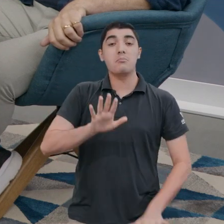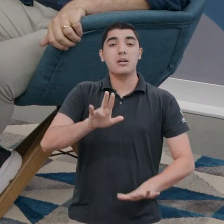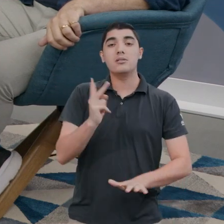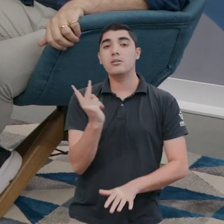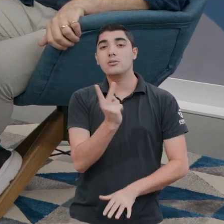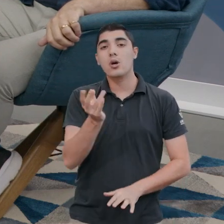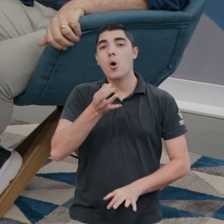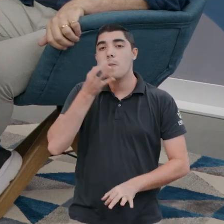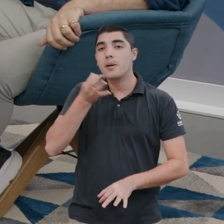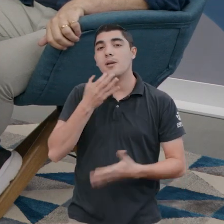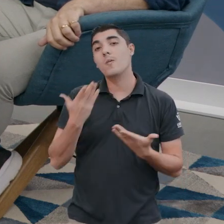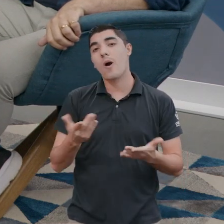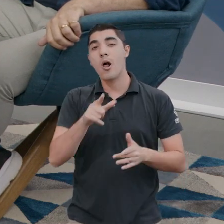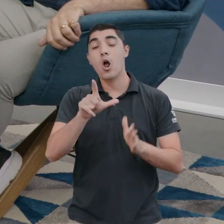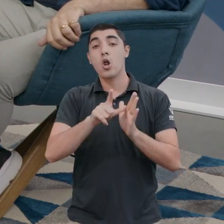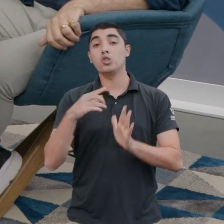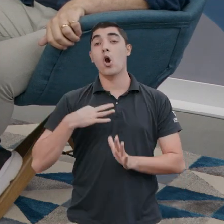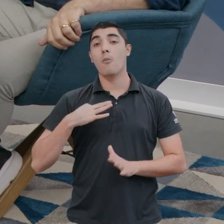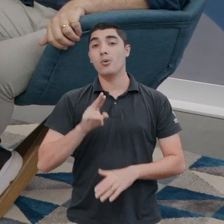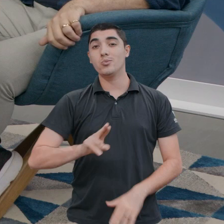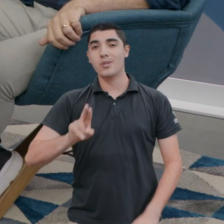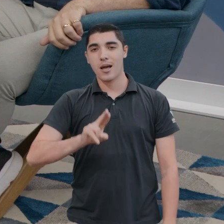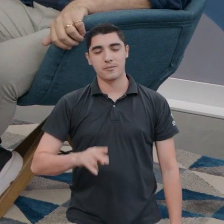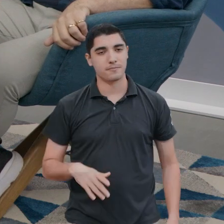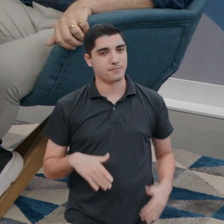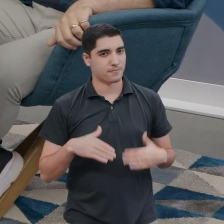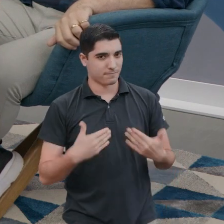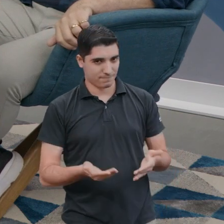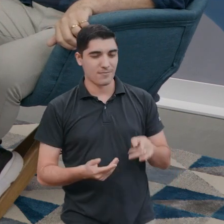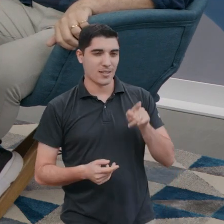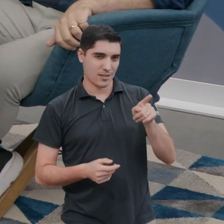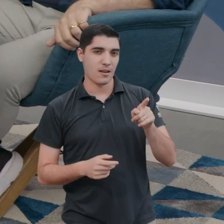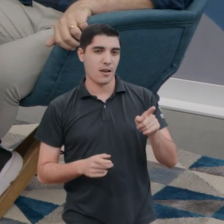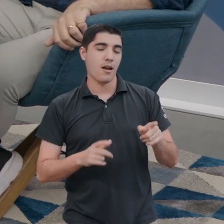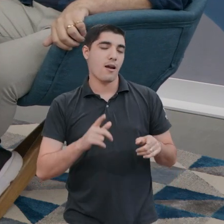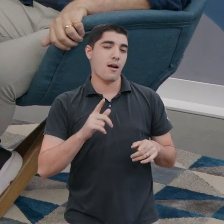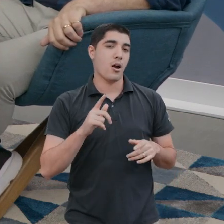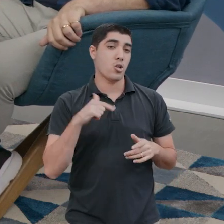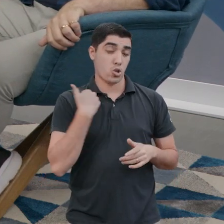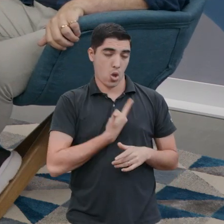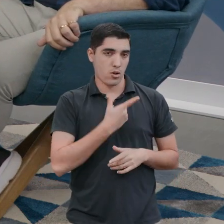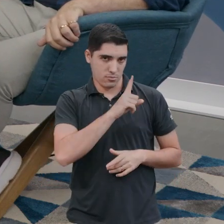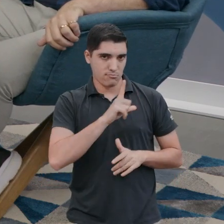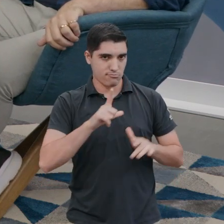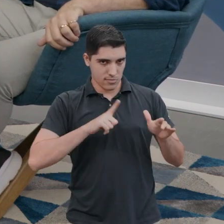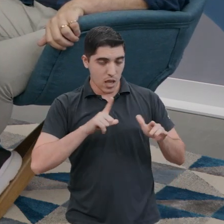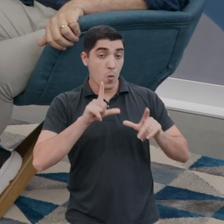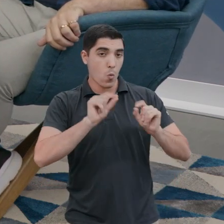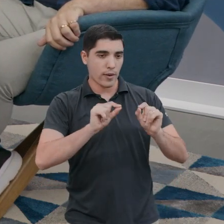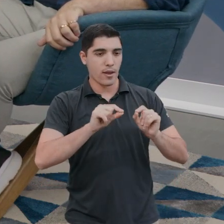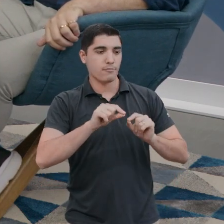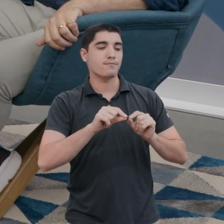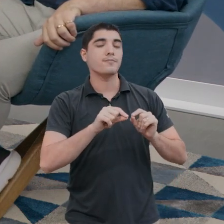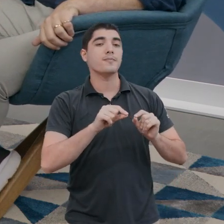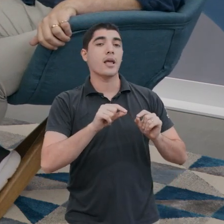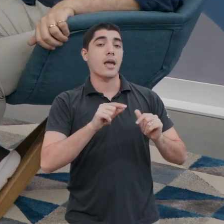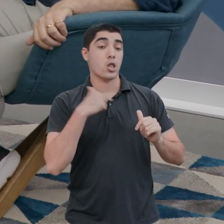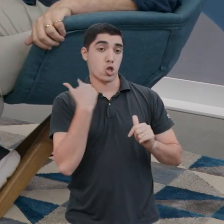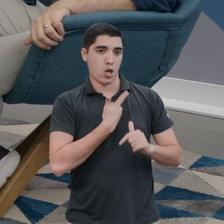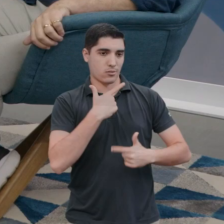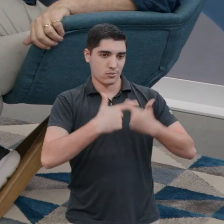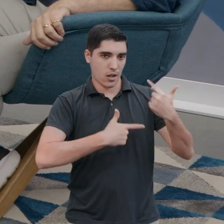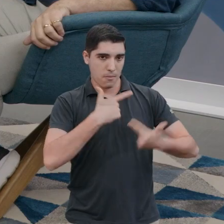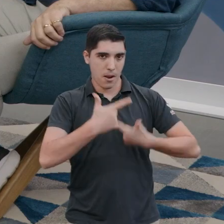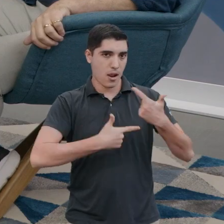nesse sentido? Ana, quer começar? Pode ser. Dentro de Fashion Law, a gente tem uma parte que trabalha sobre a questão